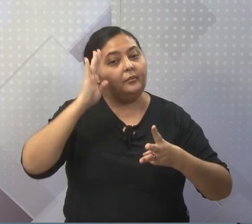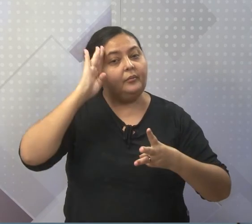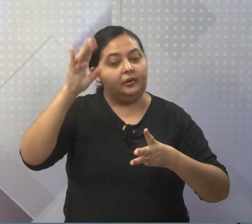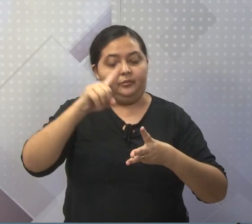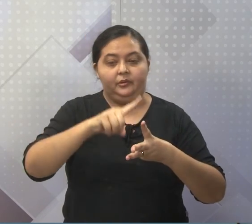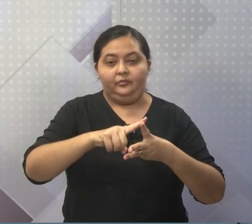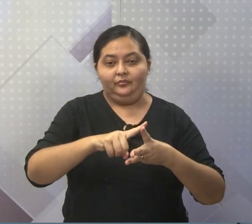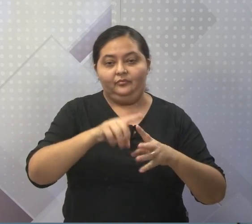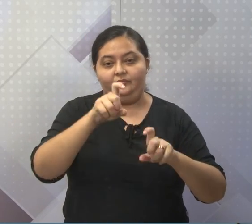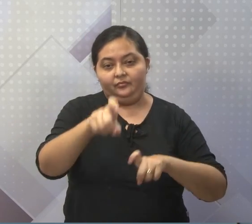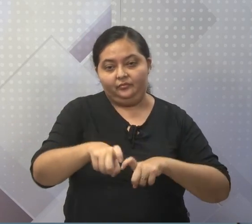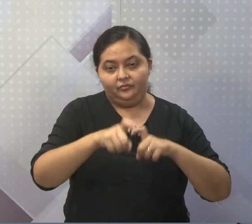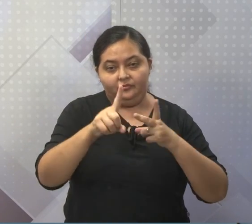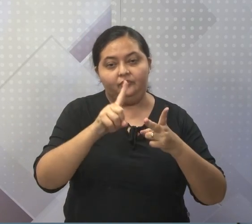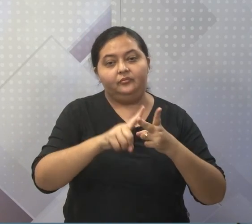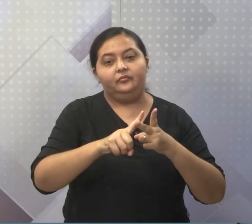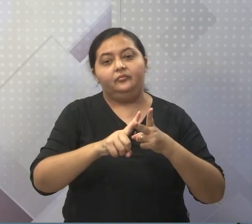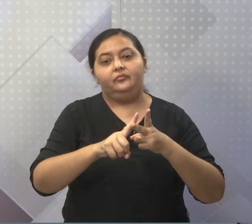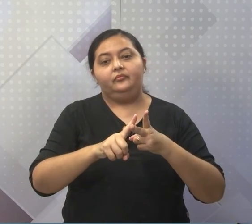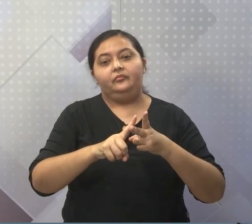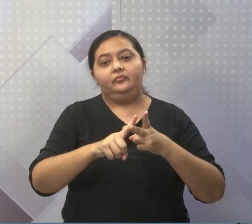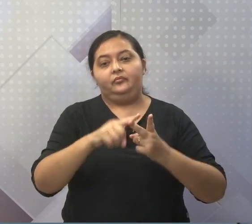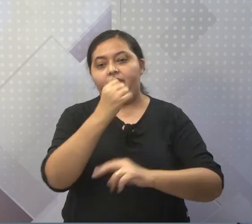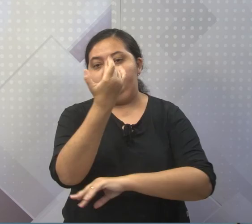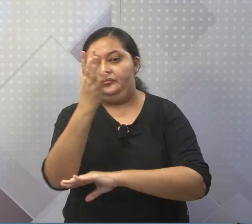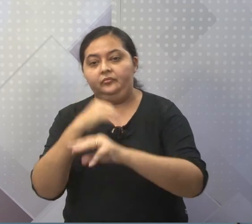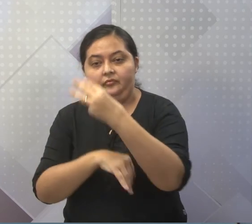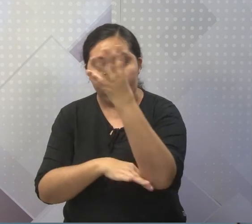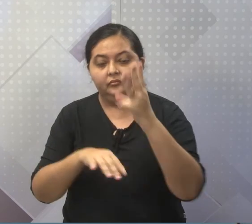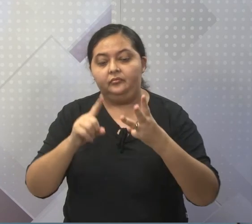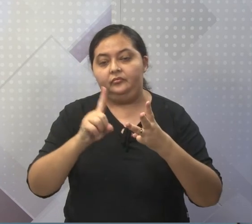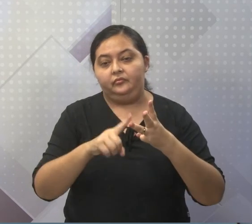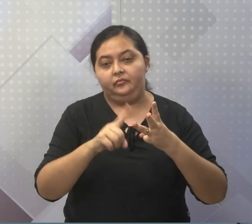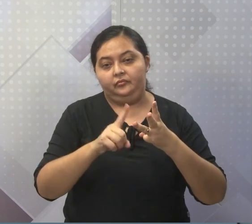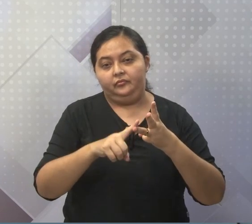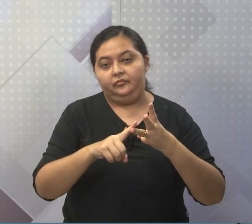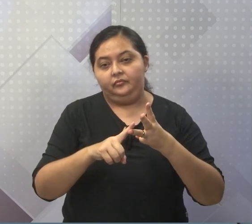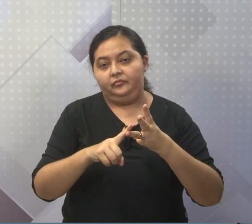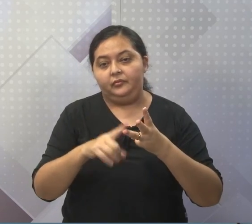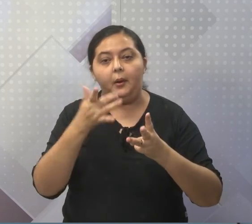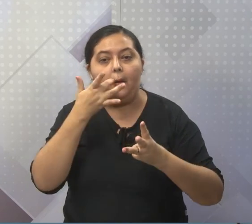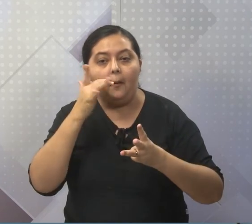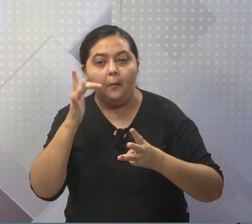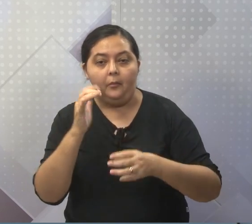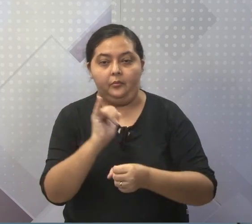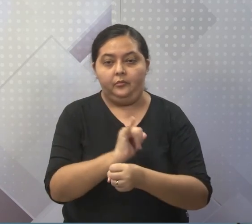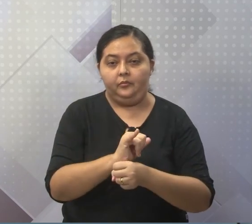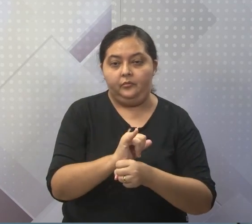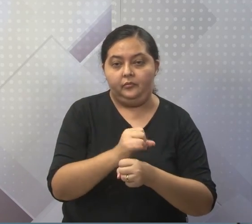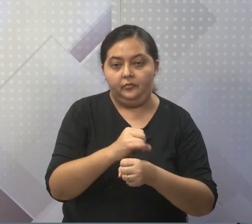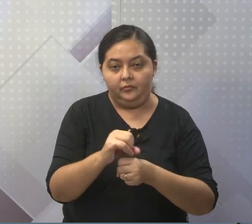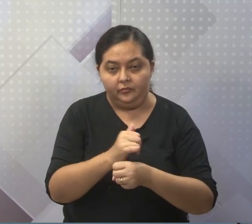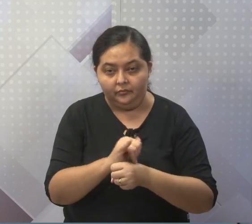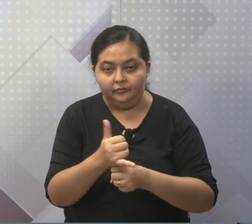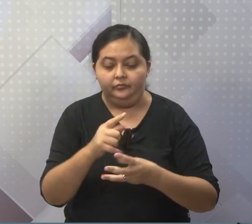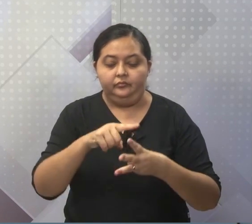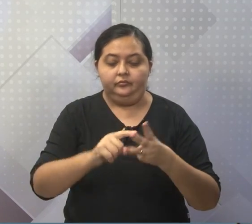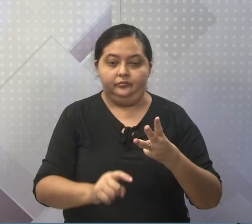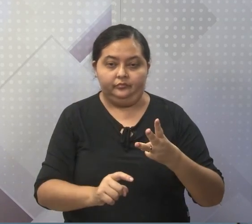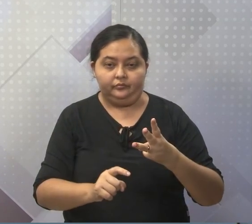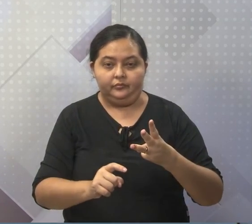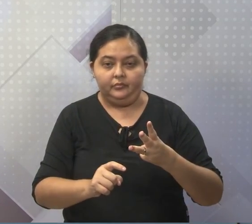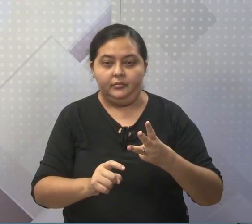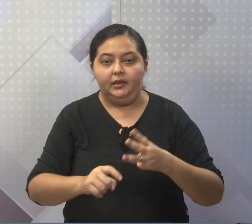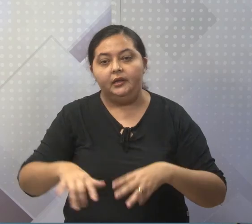mas não tem um desenvolvimento industrial como outros países parecer Você tá é a região da Alemanha na Europa